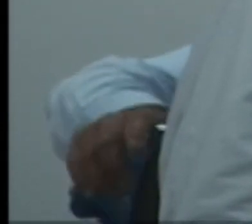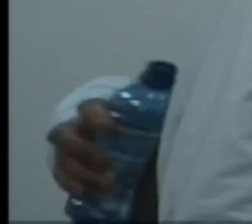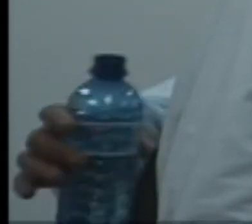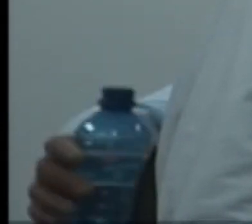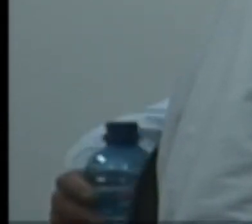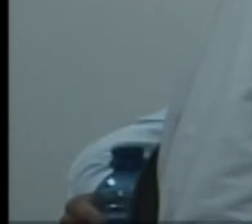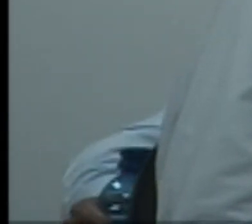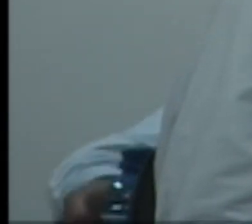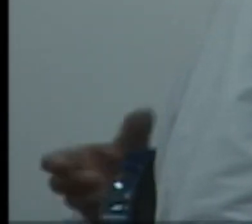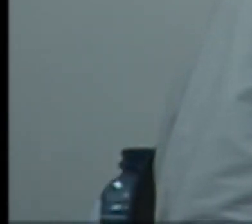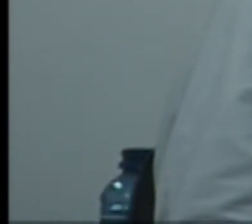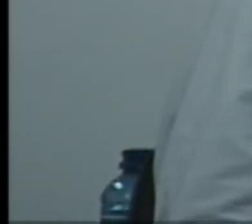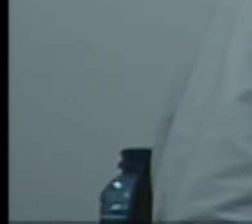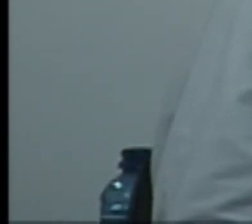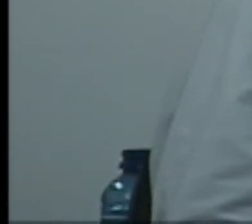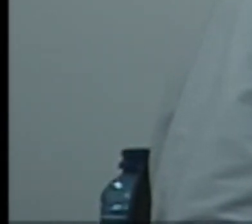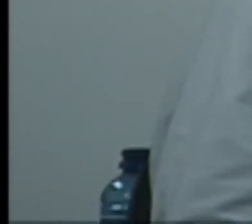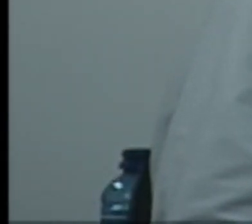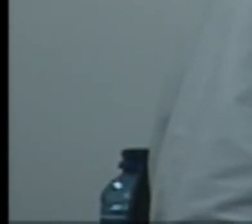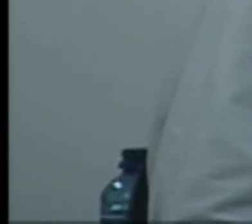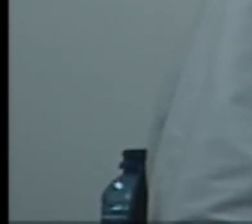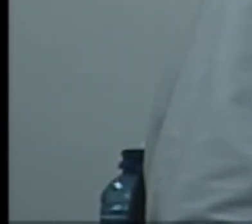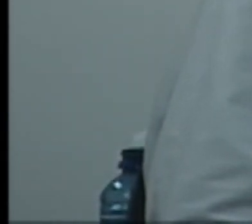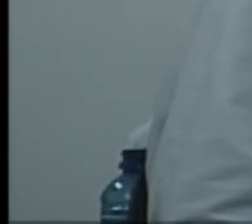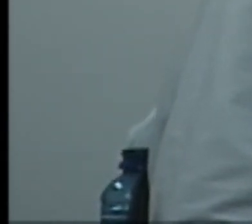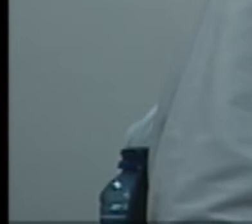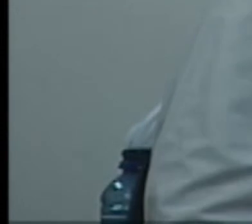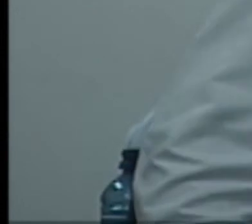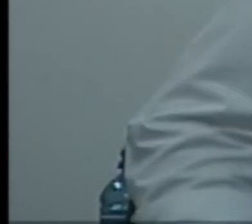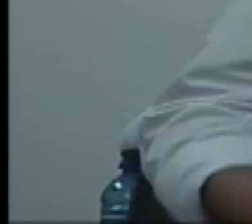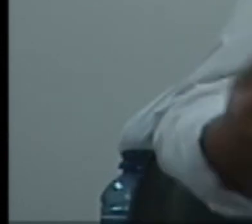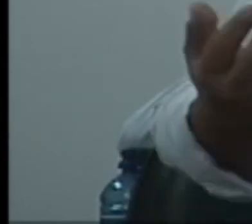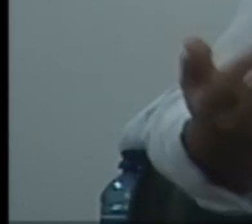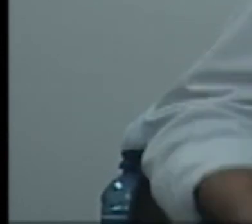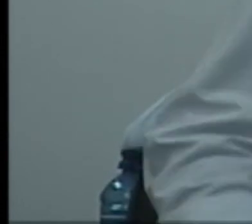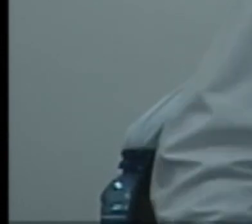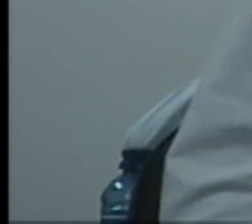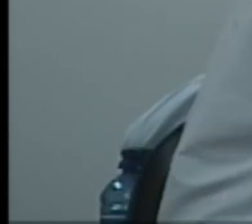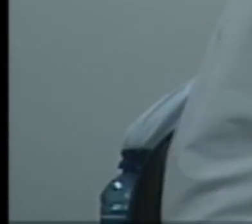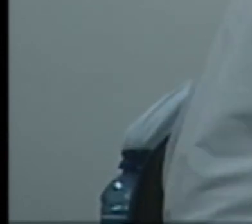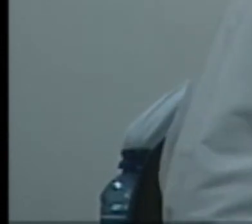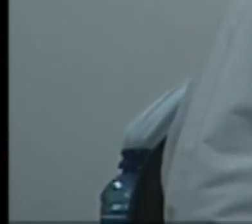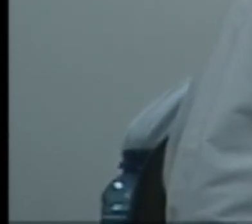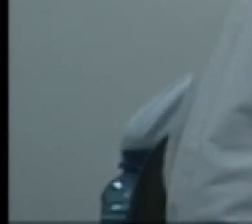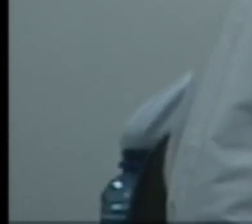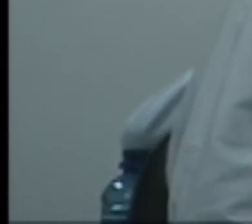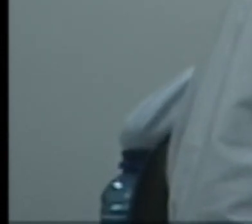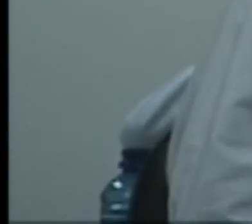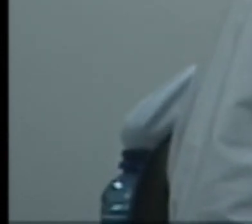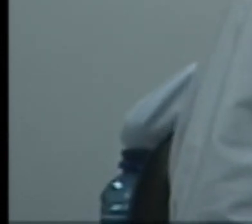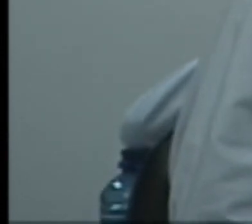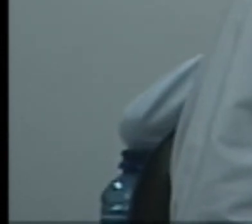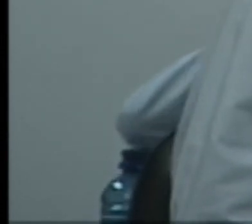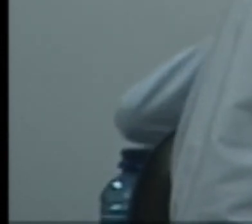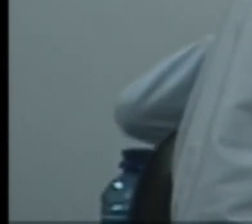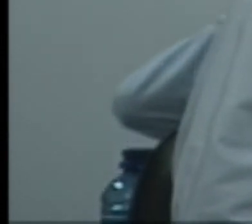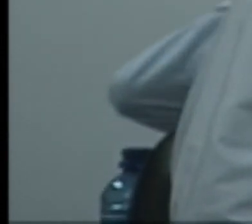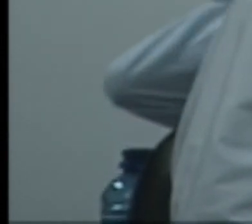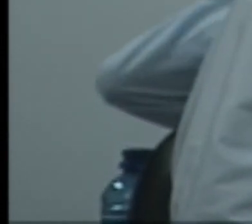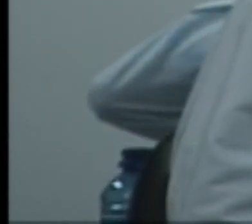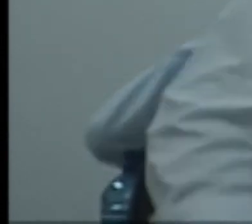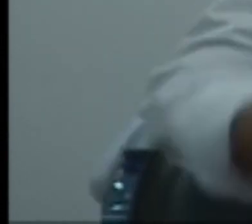governador colocou em cima do projeto. Então, acho que essa atenção um pouquinho melhor para as entidades seria